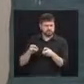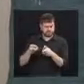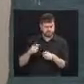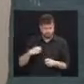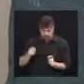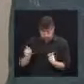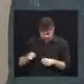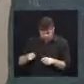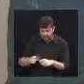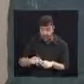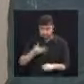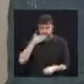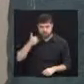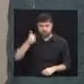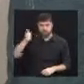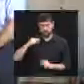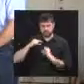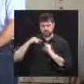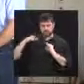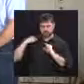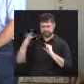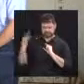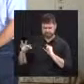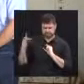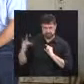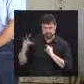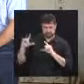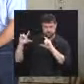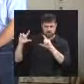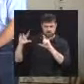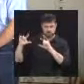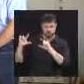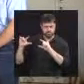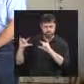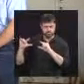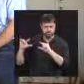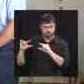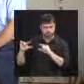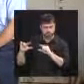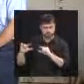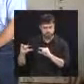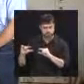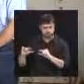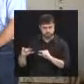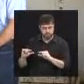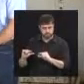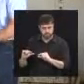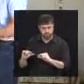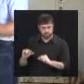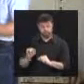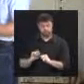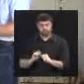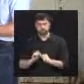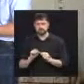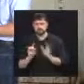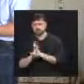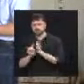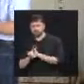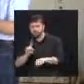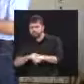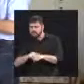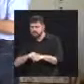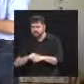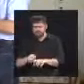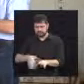conseguindo aliviar lá em cima. Sim. O alívio é progressivo. Progressivo, eu vou aliviando. Renato, e quando ele